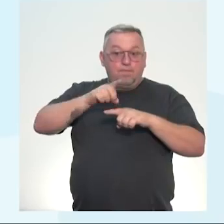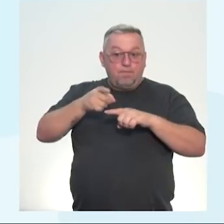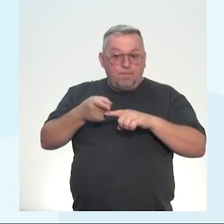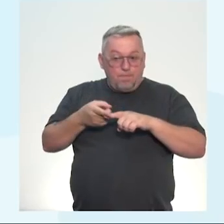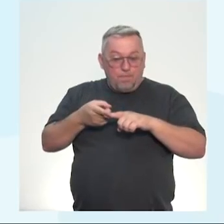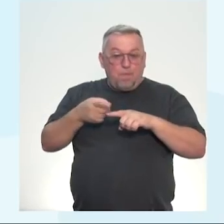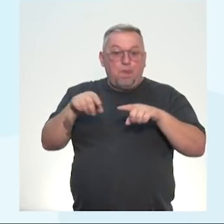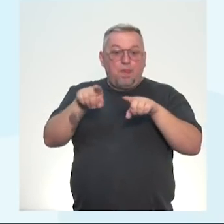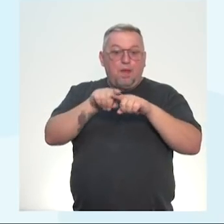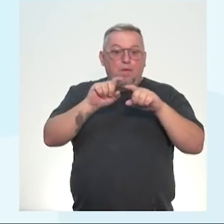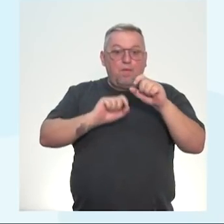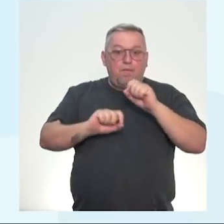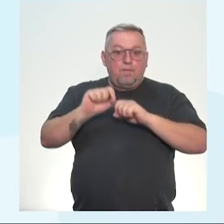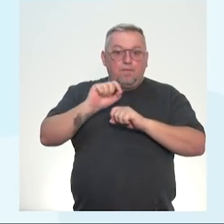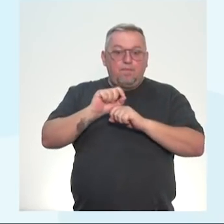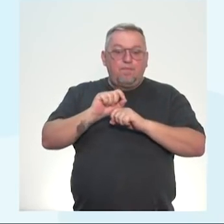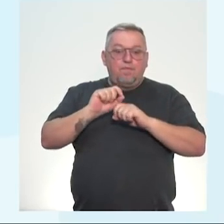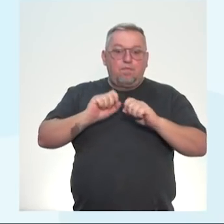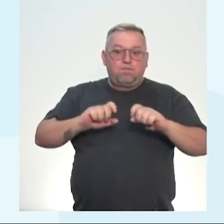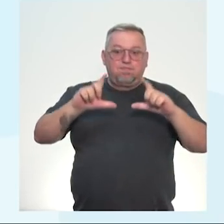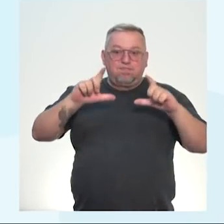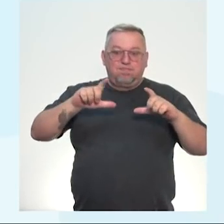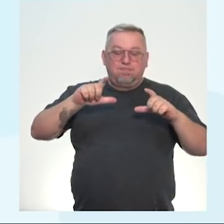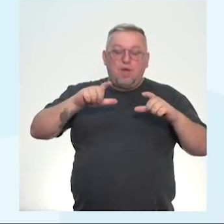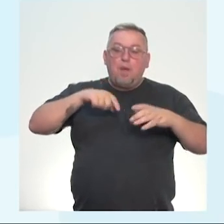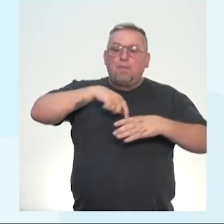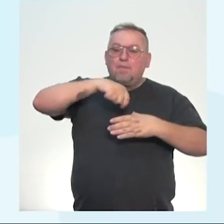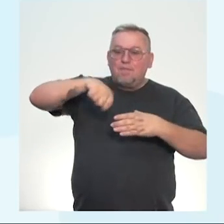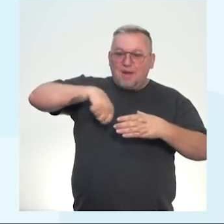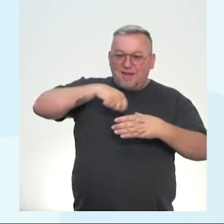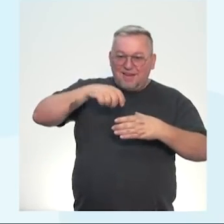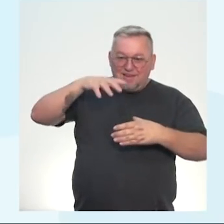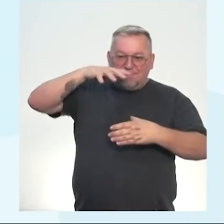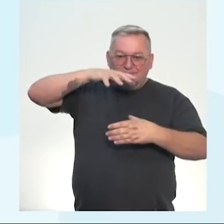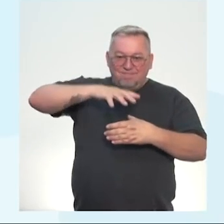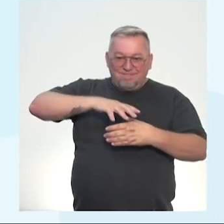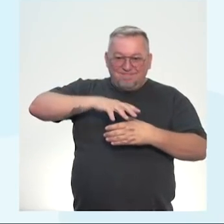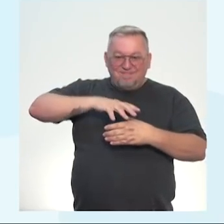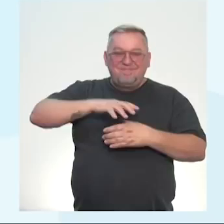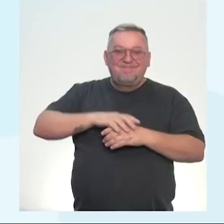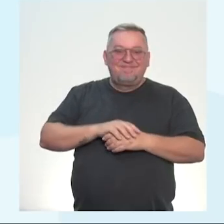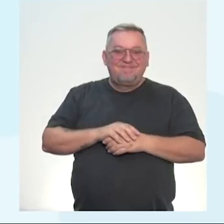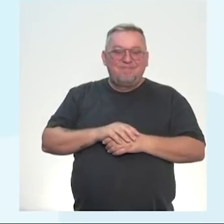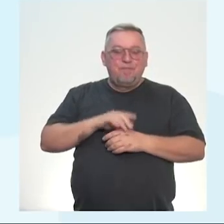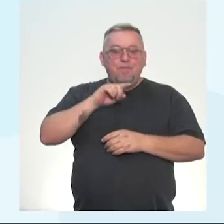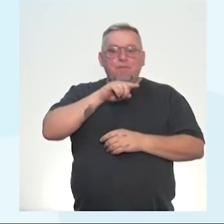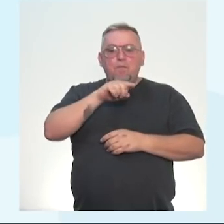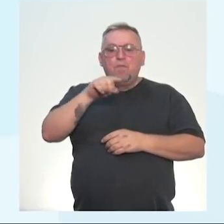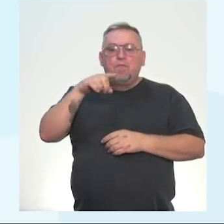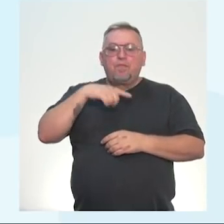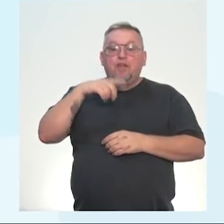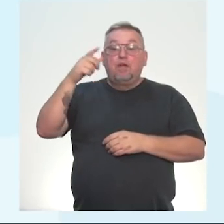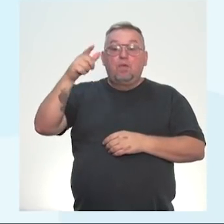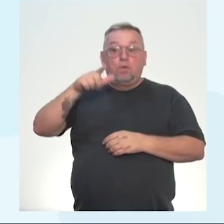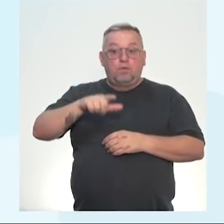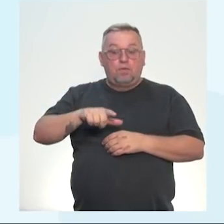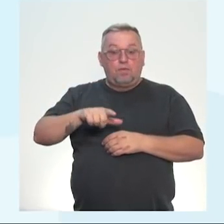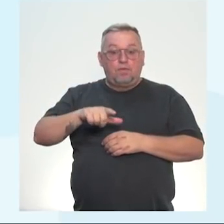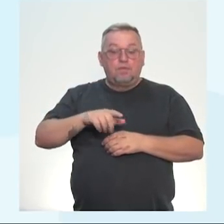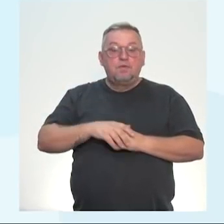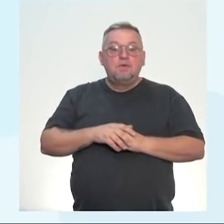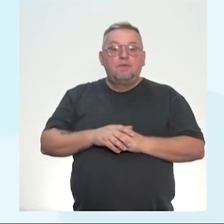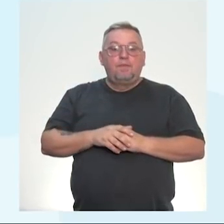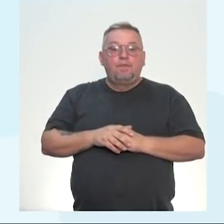o círculo aí, a tampa da panela, como nós vimos, né? Sim. Então, o círculo. Dessas figuras eu tenho outras. E